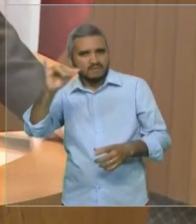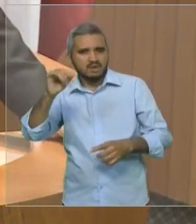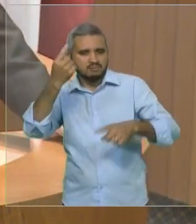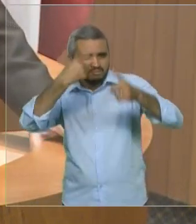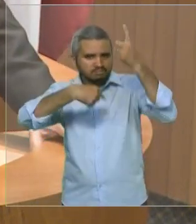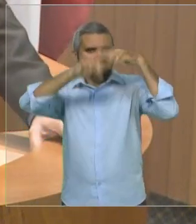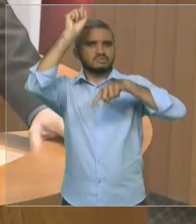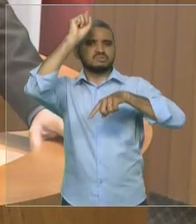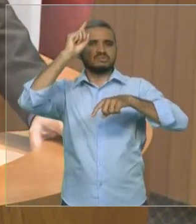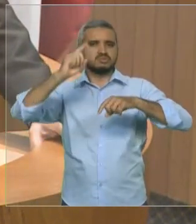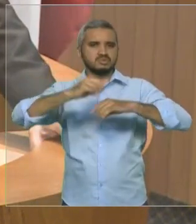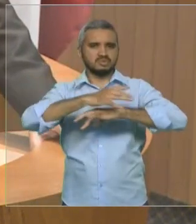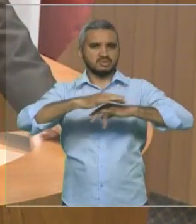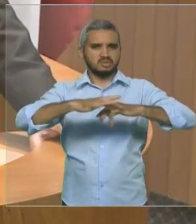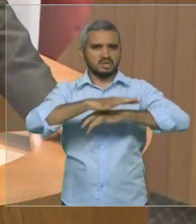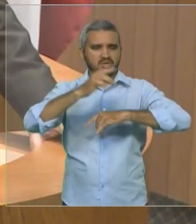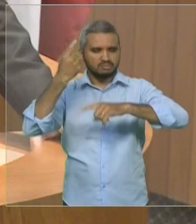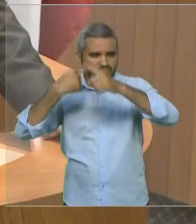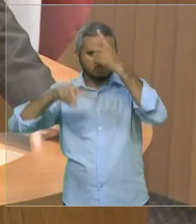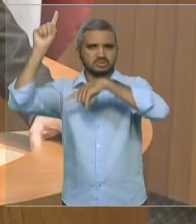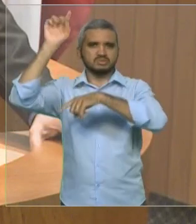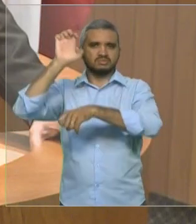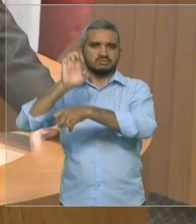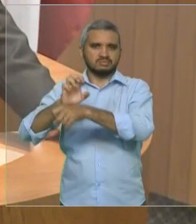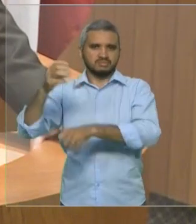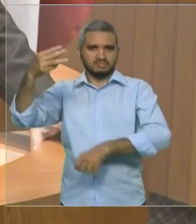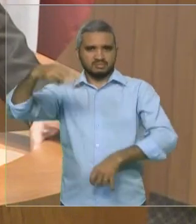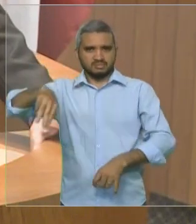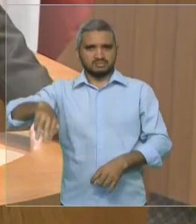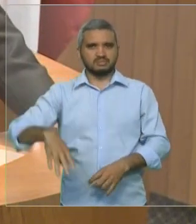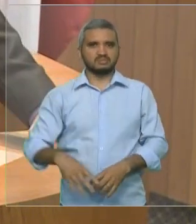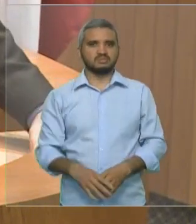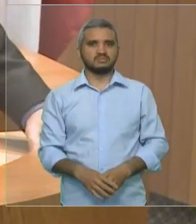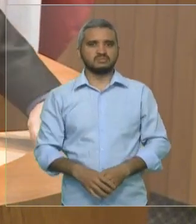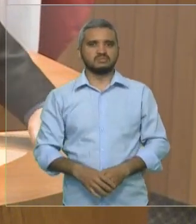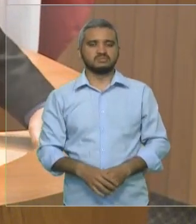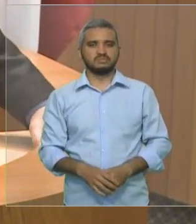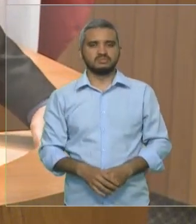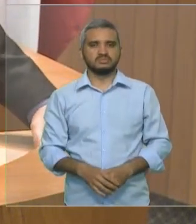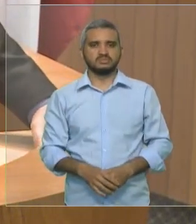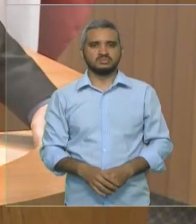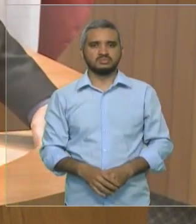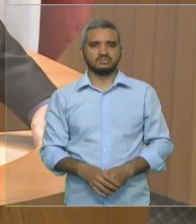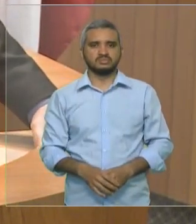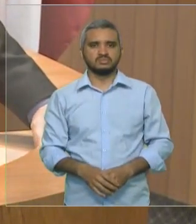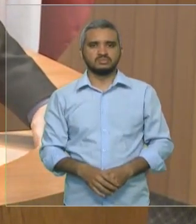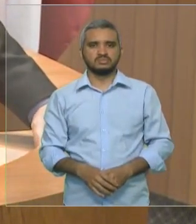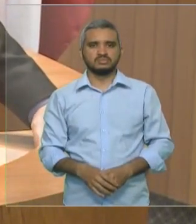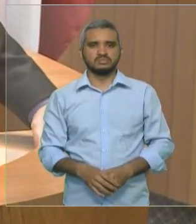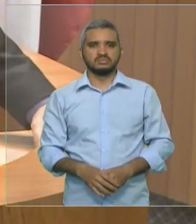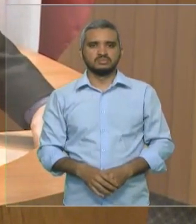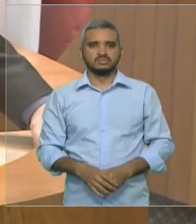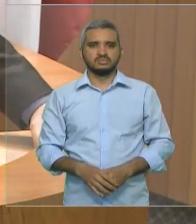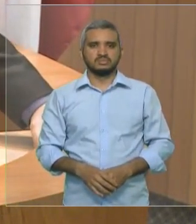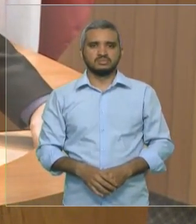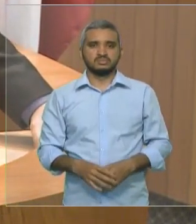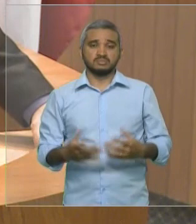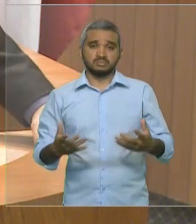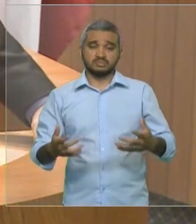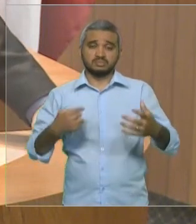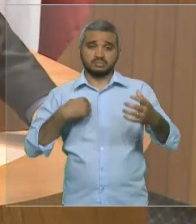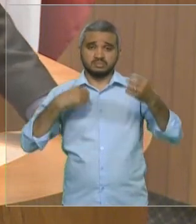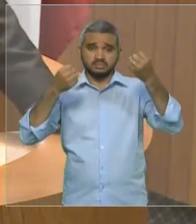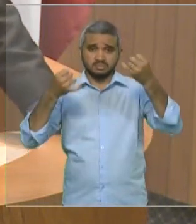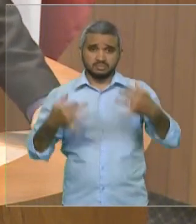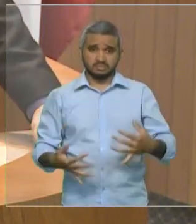fortalece a região, que fortalece o nosso Estado. Eu digo isto justamente, presidente, no momento em que o